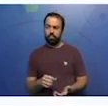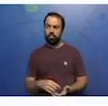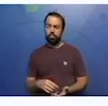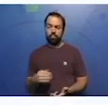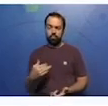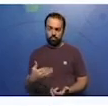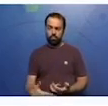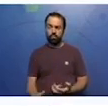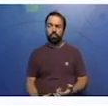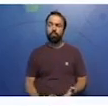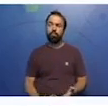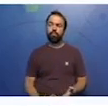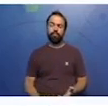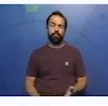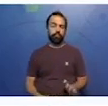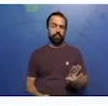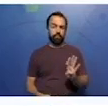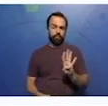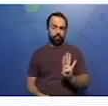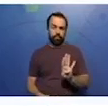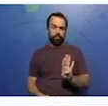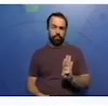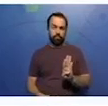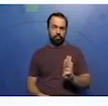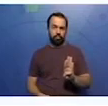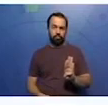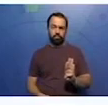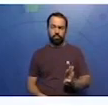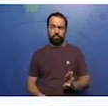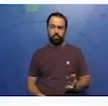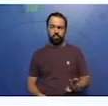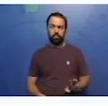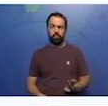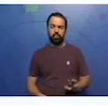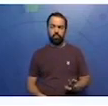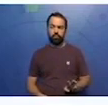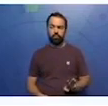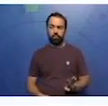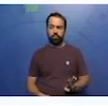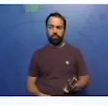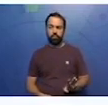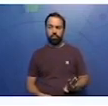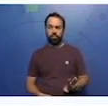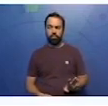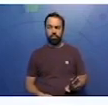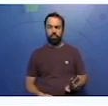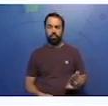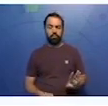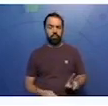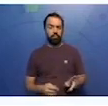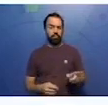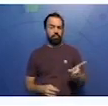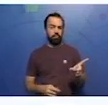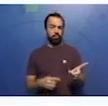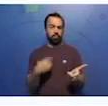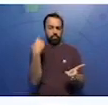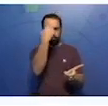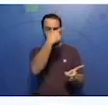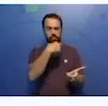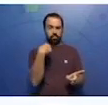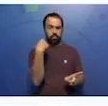Próximo. Lá no B. Mesma estratégia, ponteiro das horas,